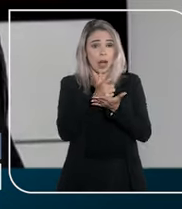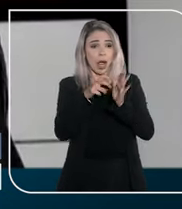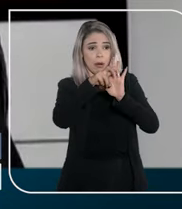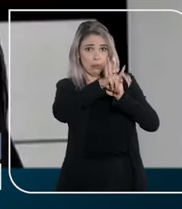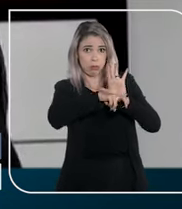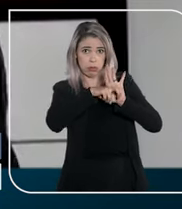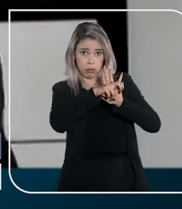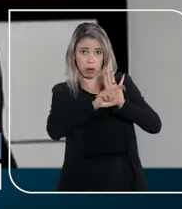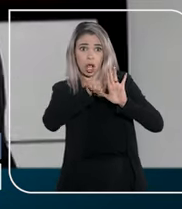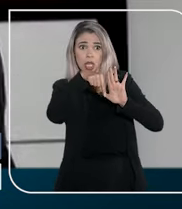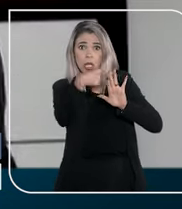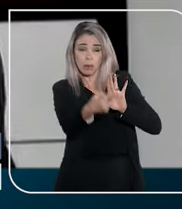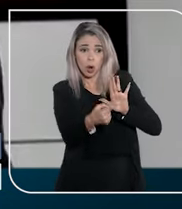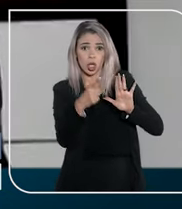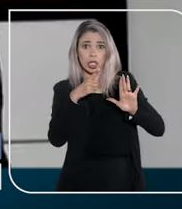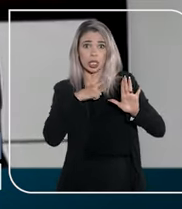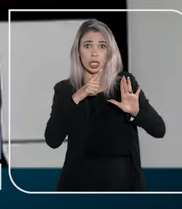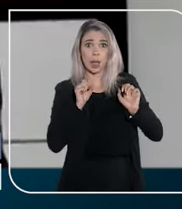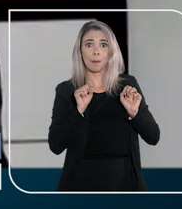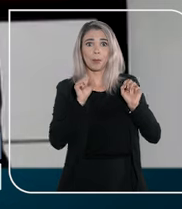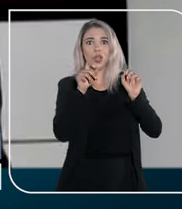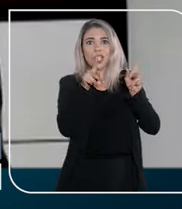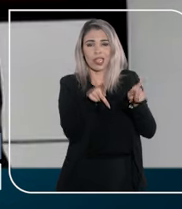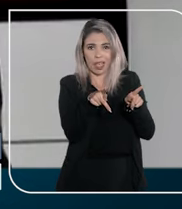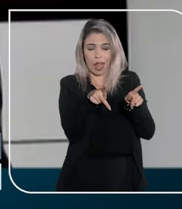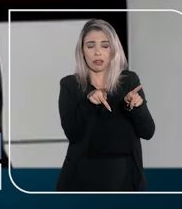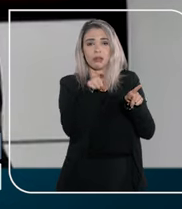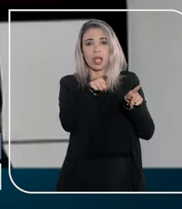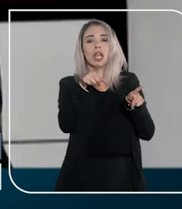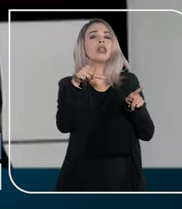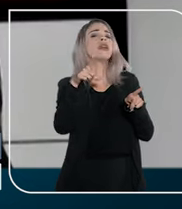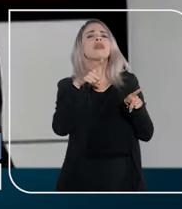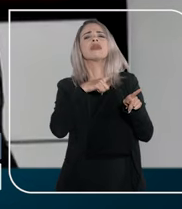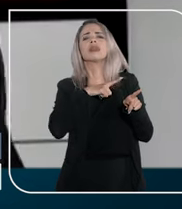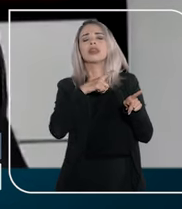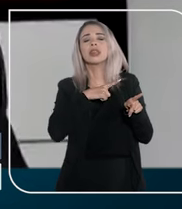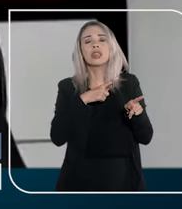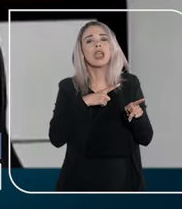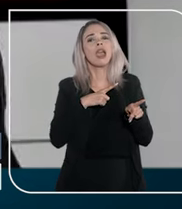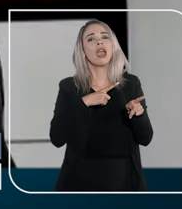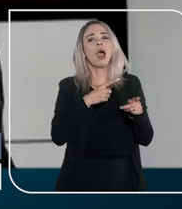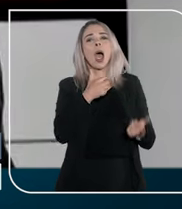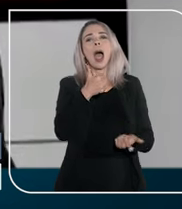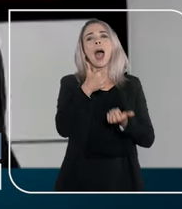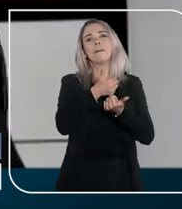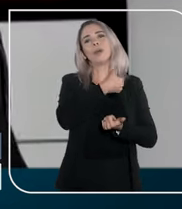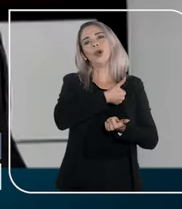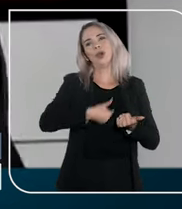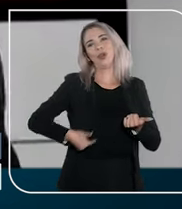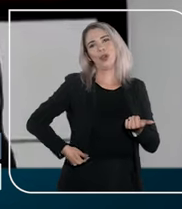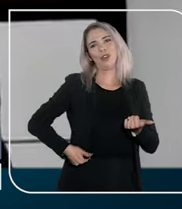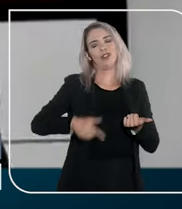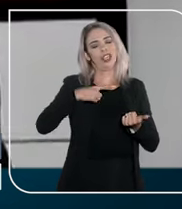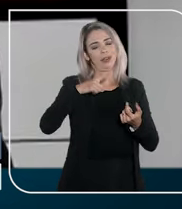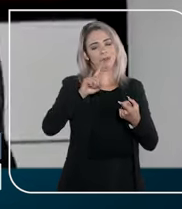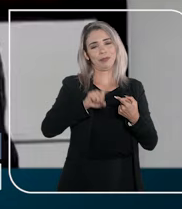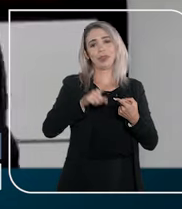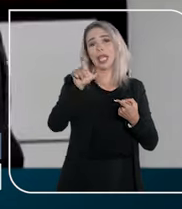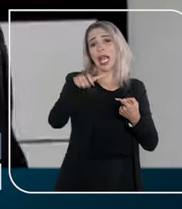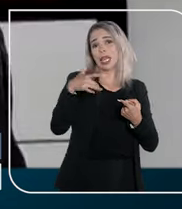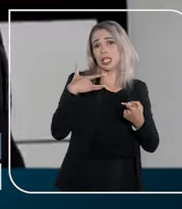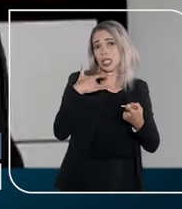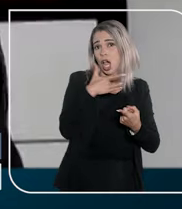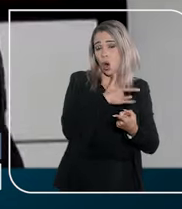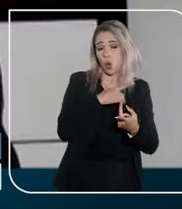paraplégico e eventualmente viesse a ser aposentado, ele teria a mão do Estado sobre ele, com plano de saúde,